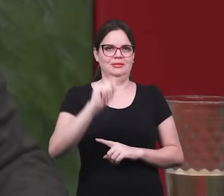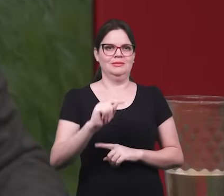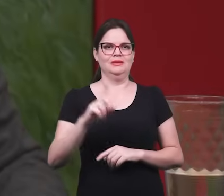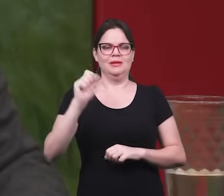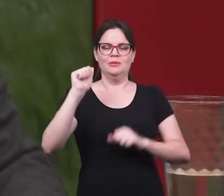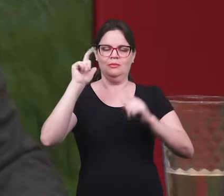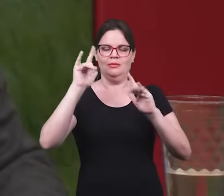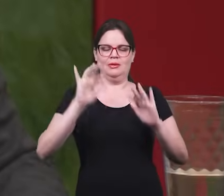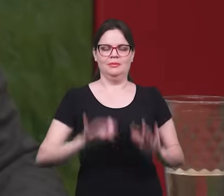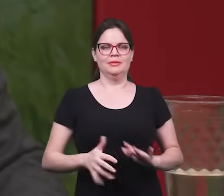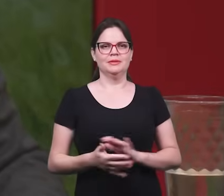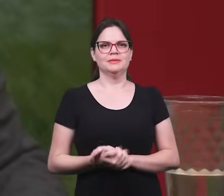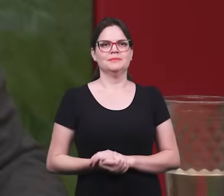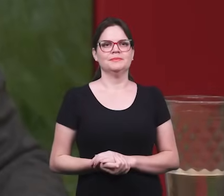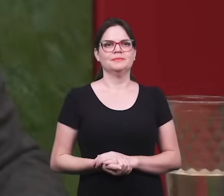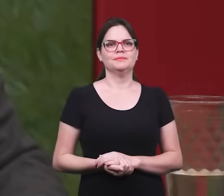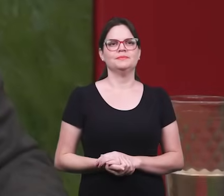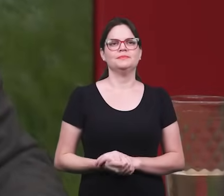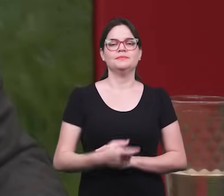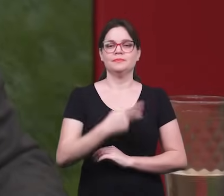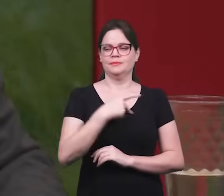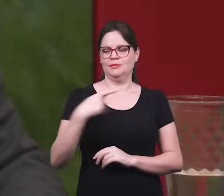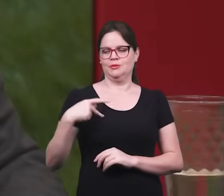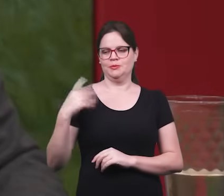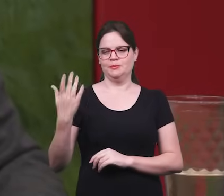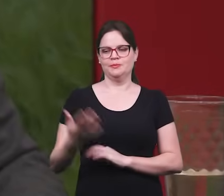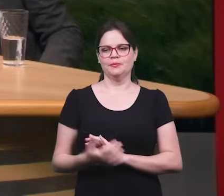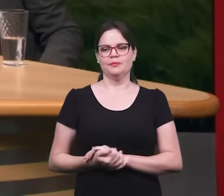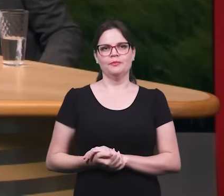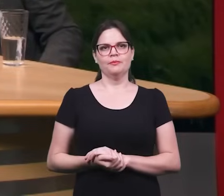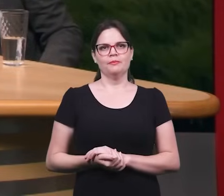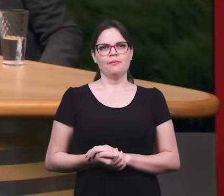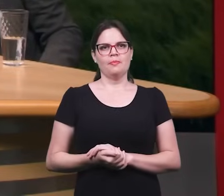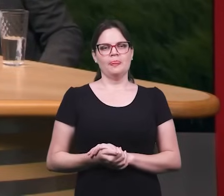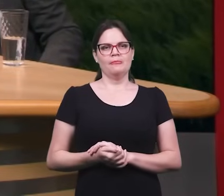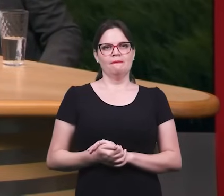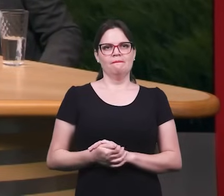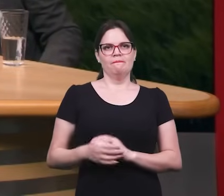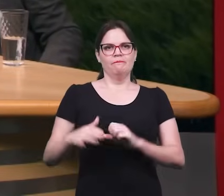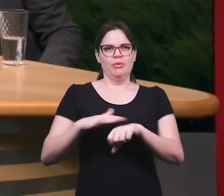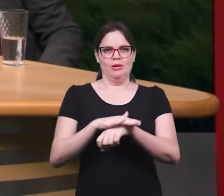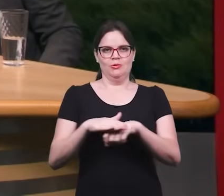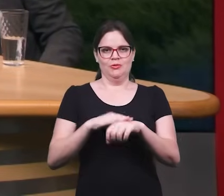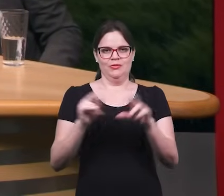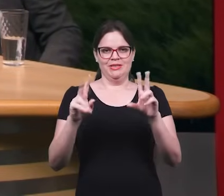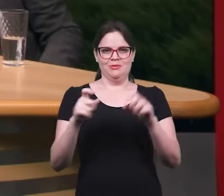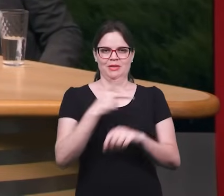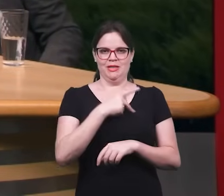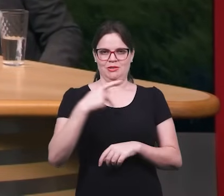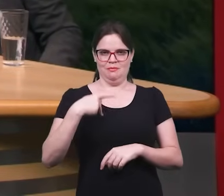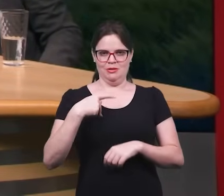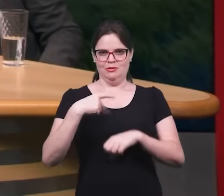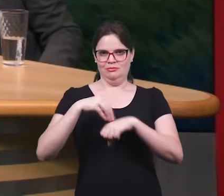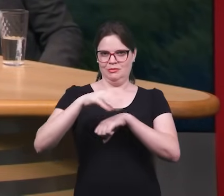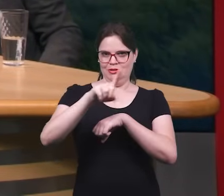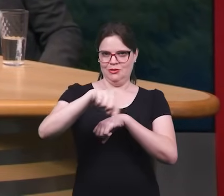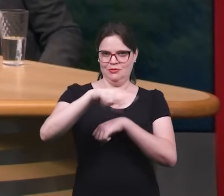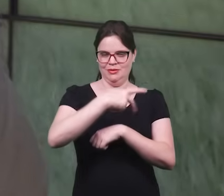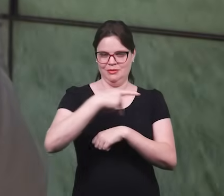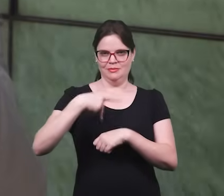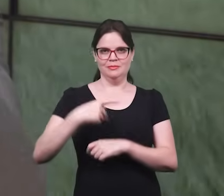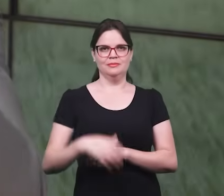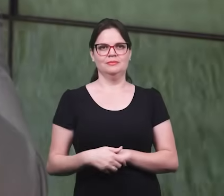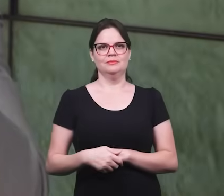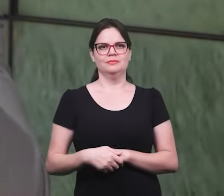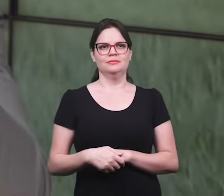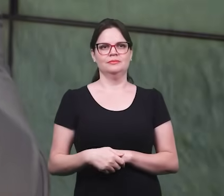do do fruto do espírito né Pastor Alexandre eh aqui a nossa conversa é de pastor para pastor né É para todo mundo mas